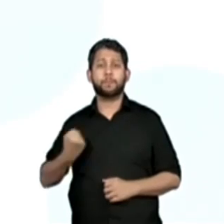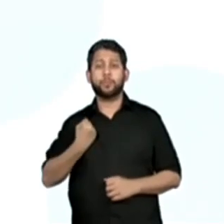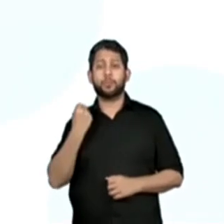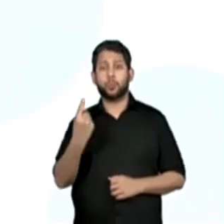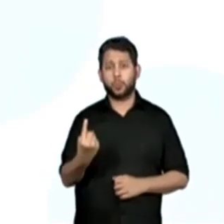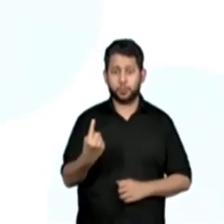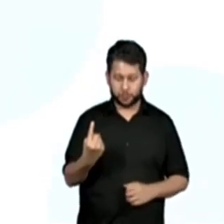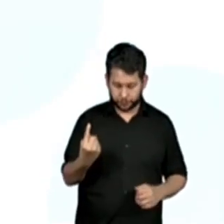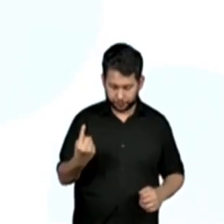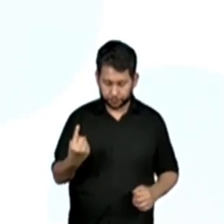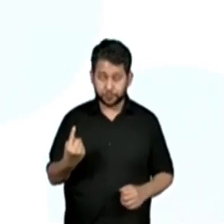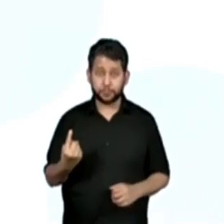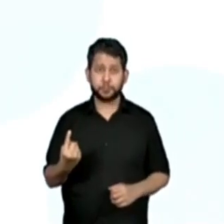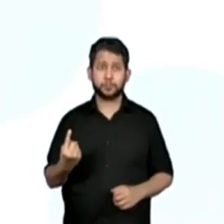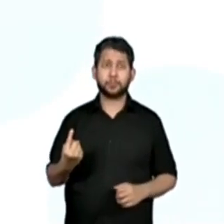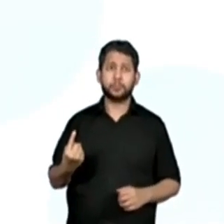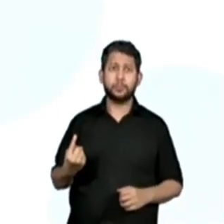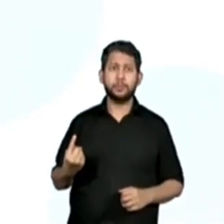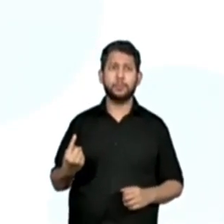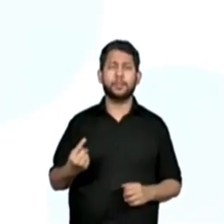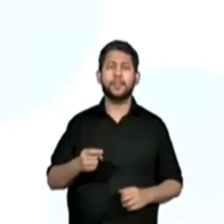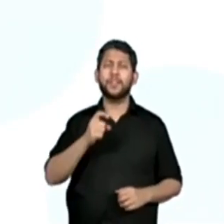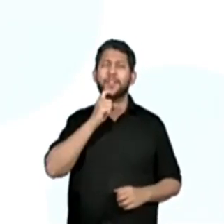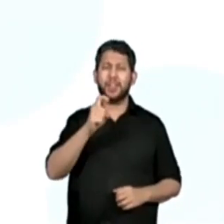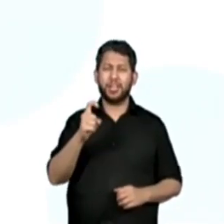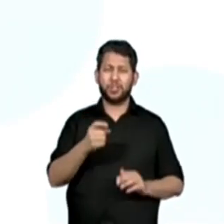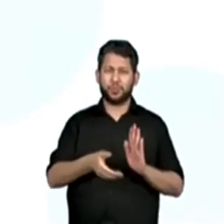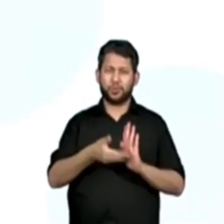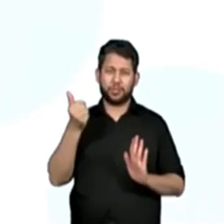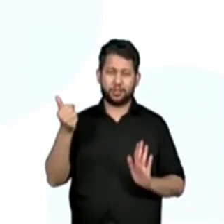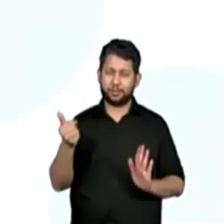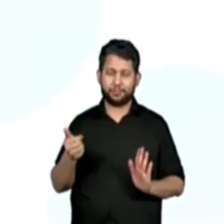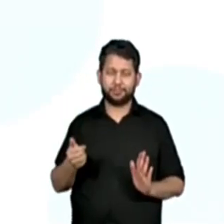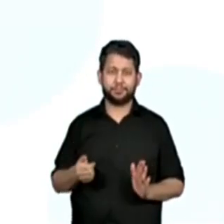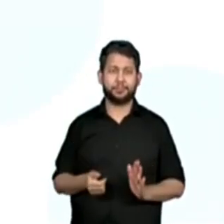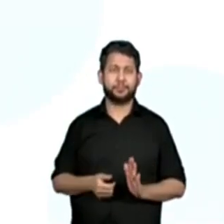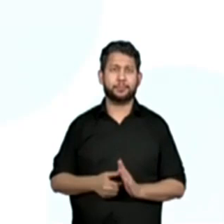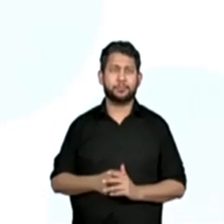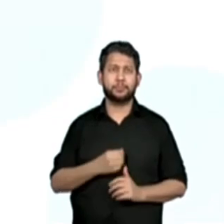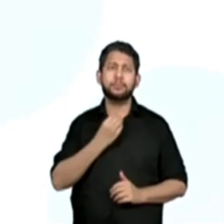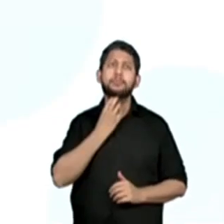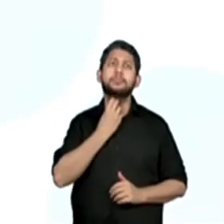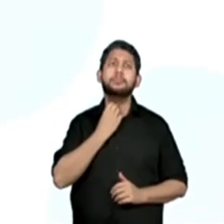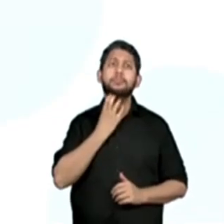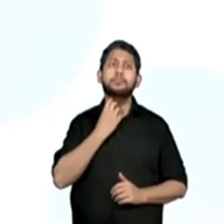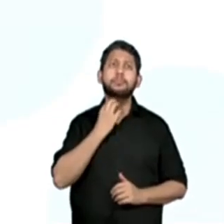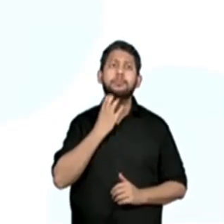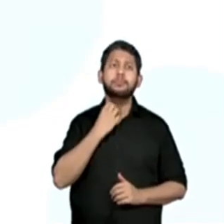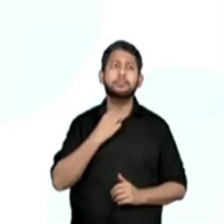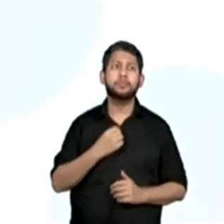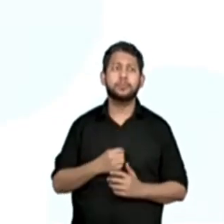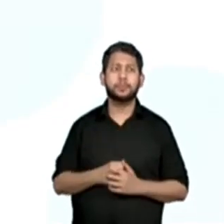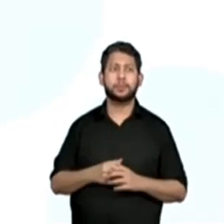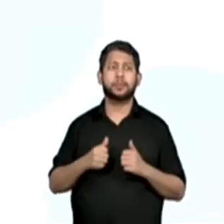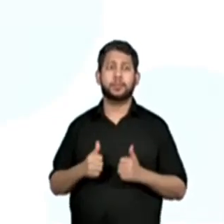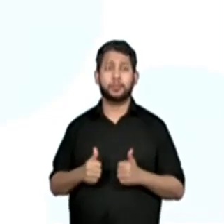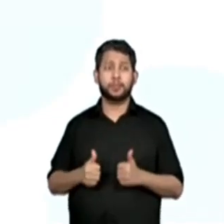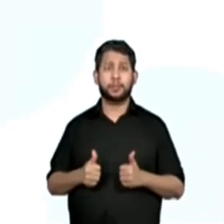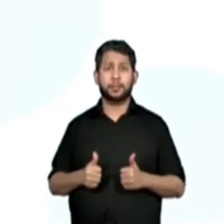1. Vou tirar esse marca-texto verde, senão é capaz de eu tentar escrever com ele. Vamos